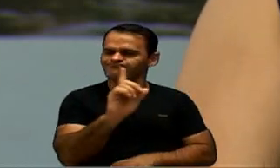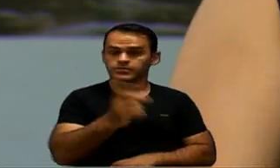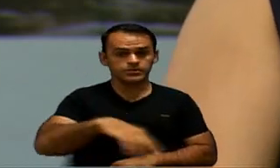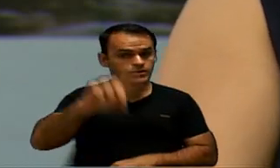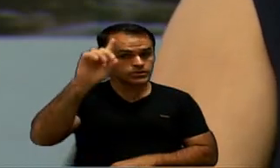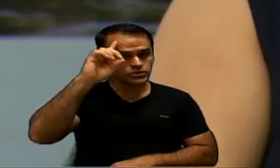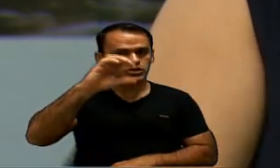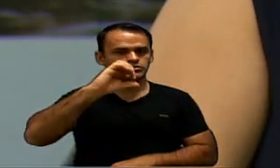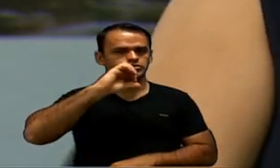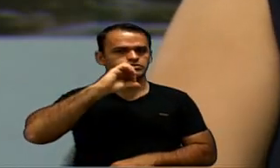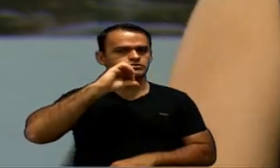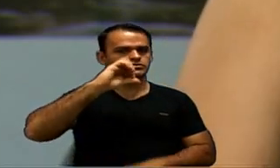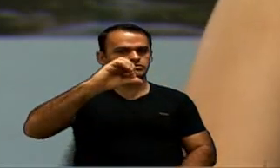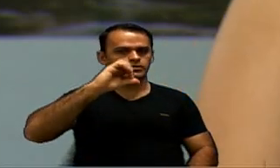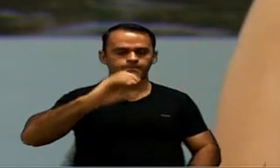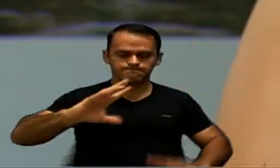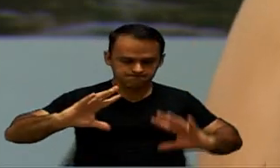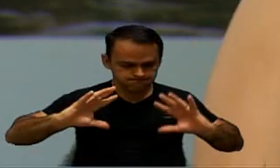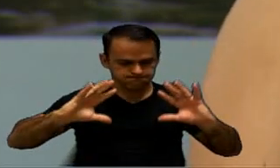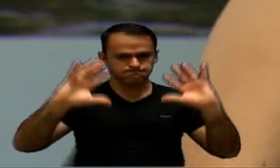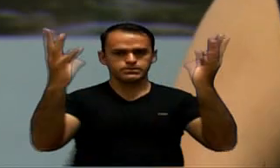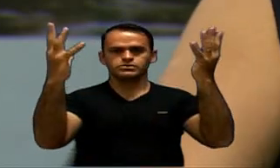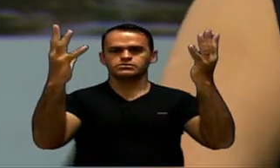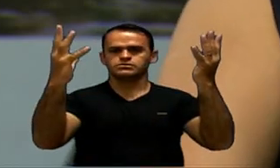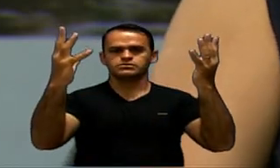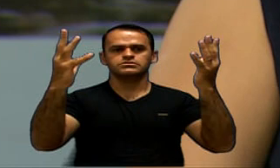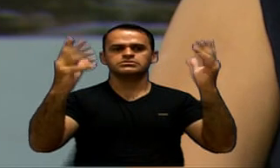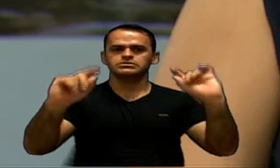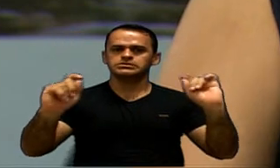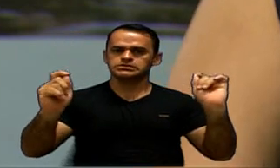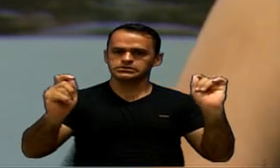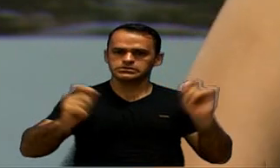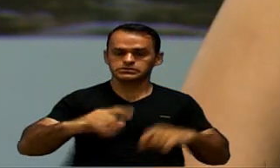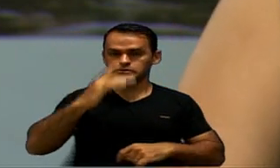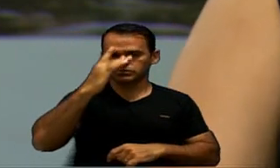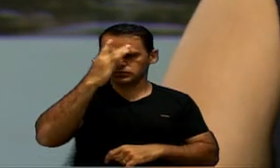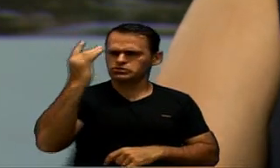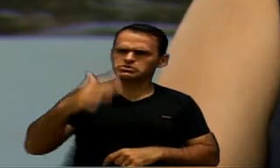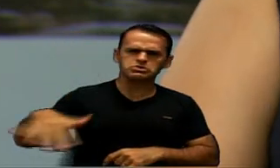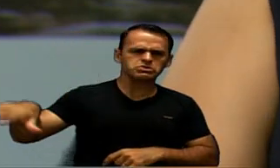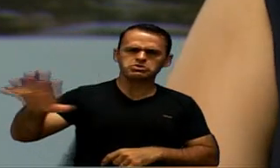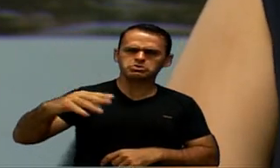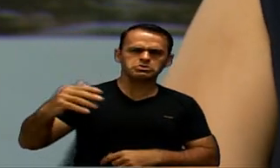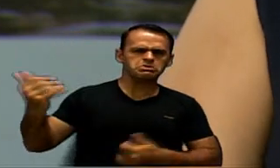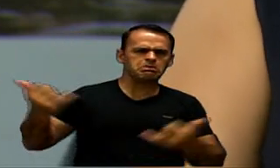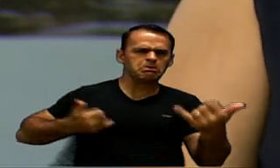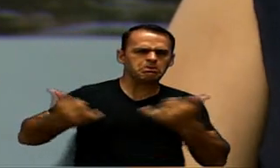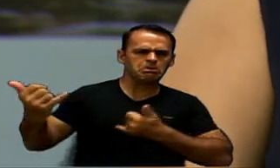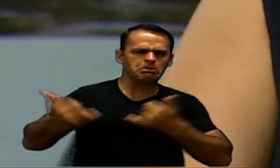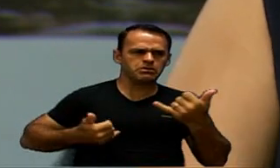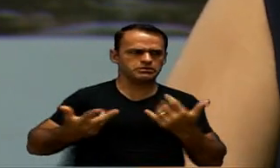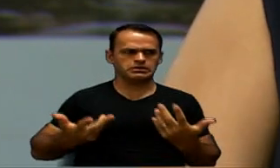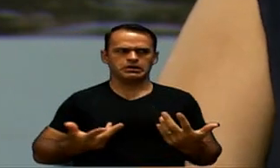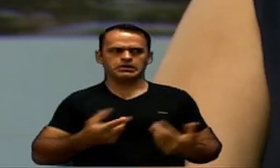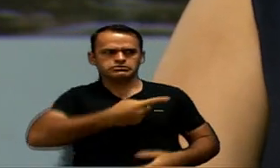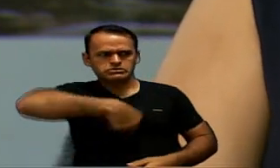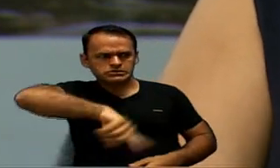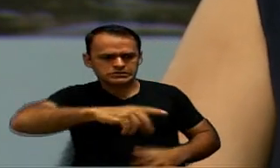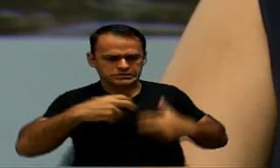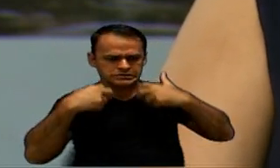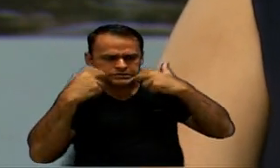vamos ter um evento muito importante, da qual as pessoas falaram para mim, mas Manu, nós vamos passar